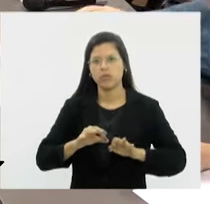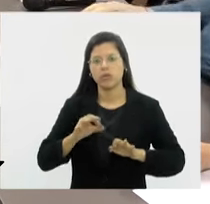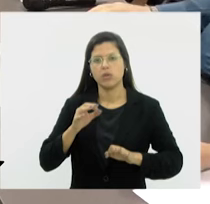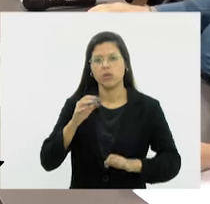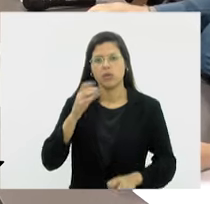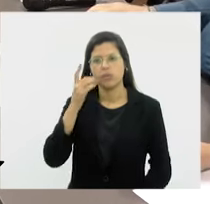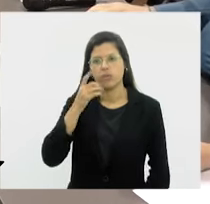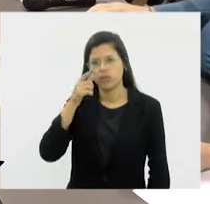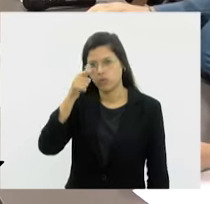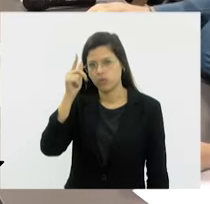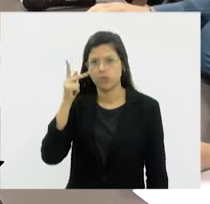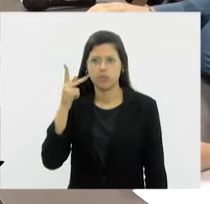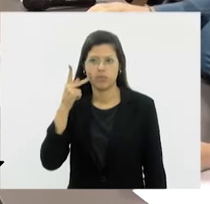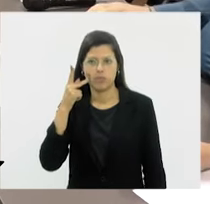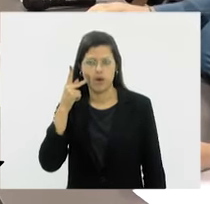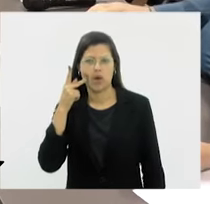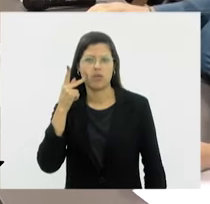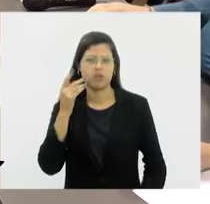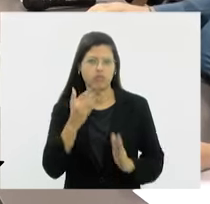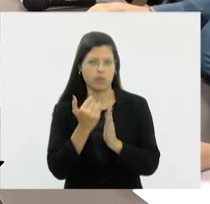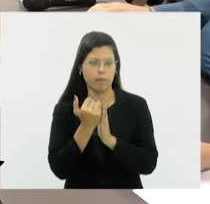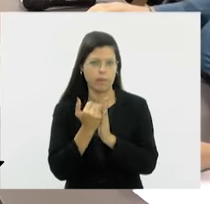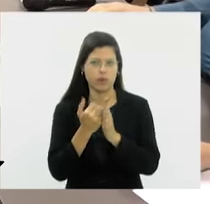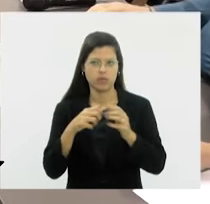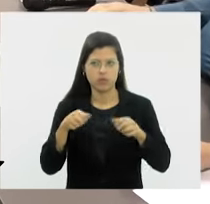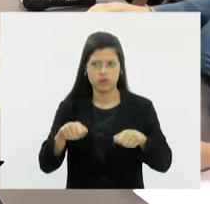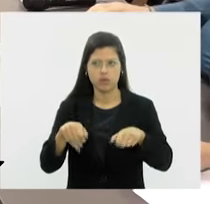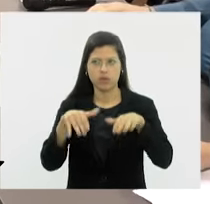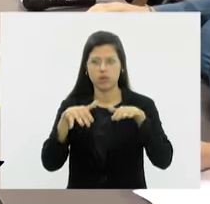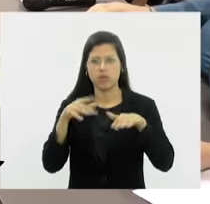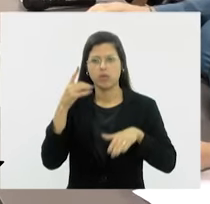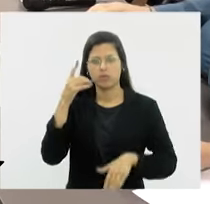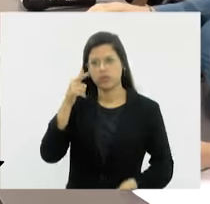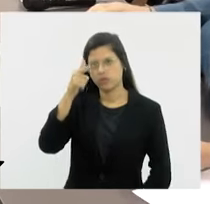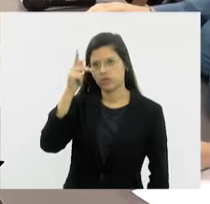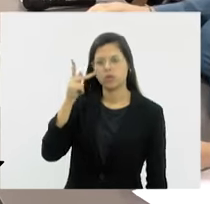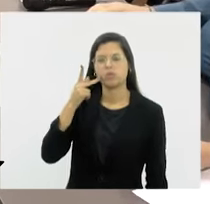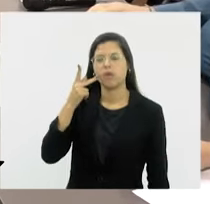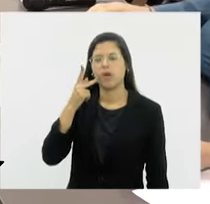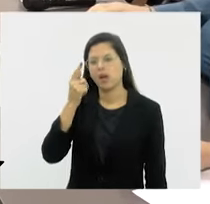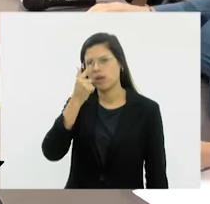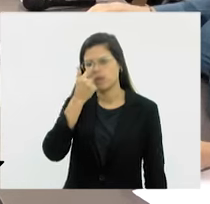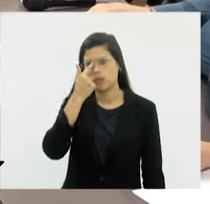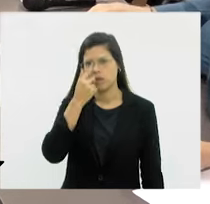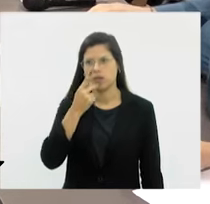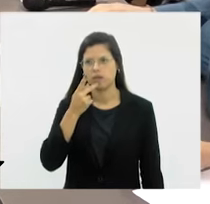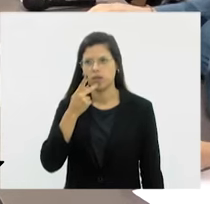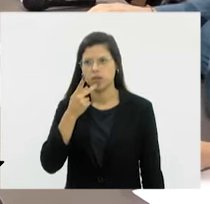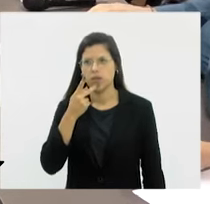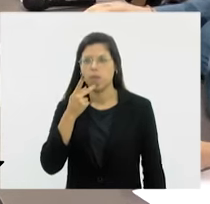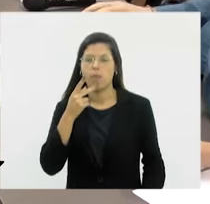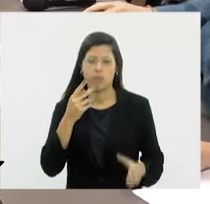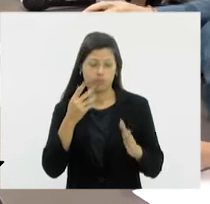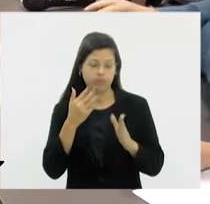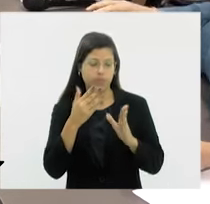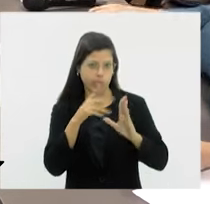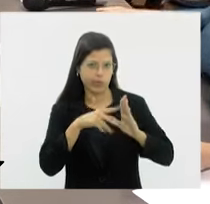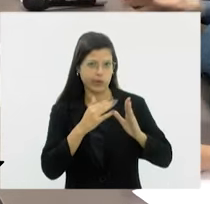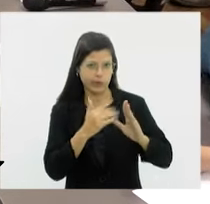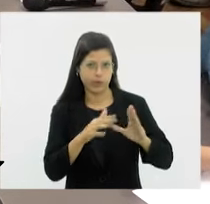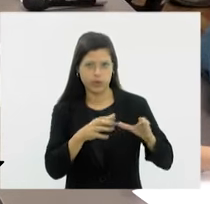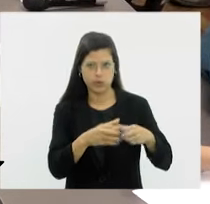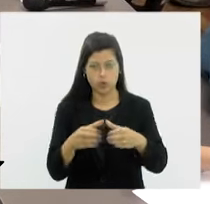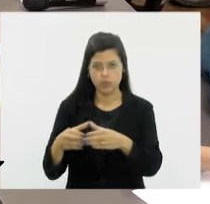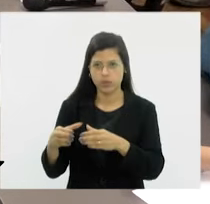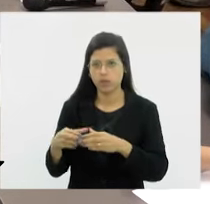pauta de plenário. O deputado Luiz Paulo, salvo engano, sustentou. Esse projeto foi para as comissões, para as demais comissões,